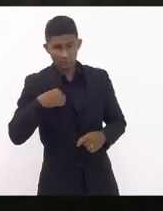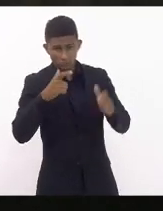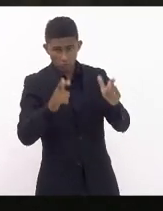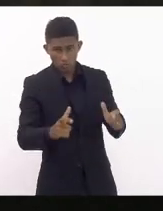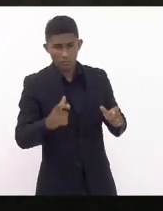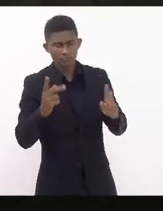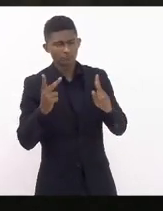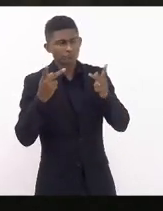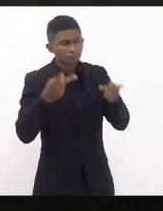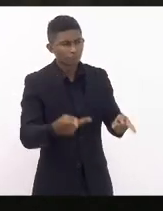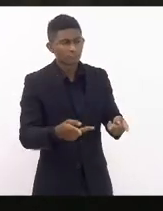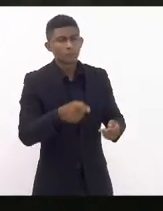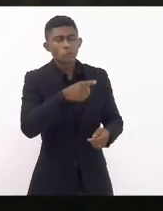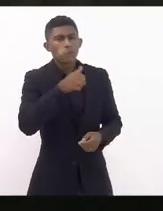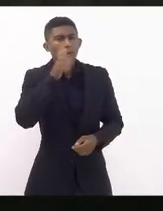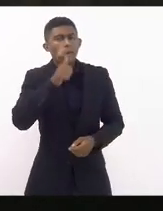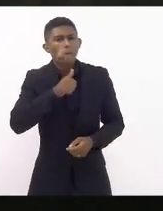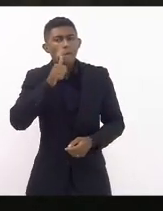onde várias mulheres